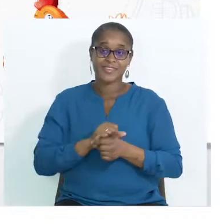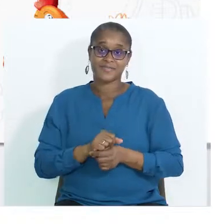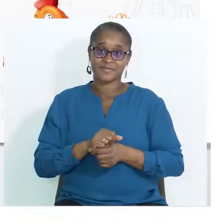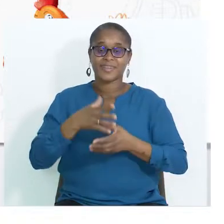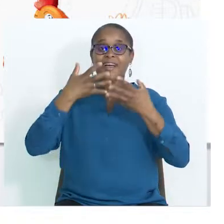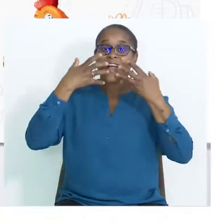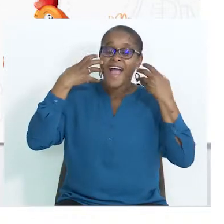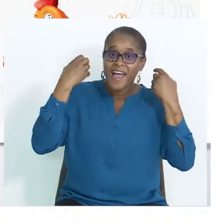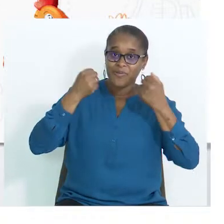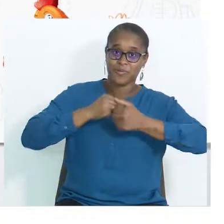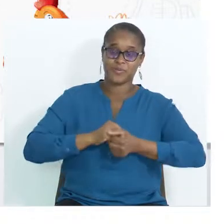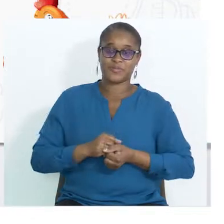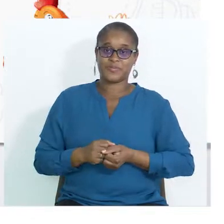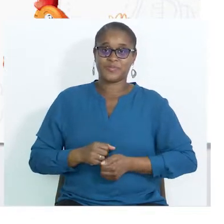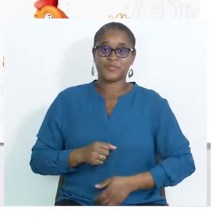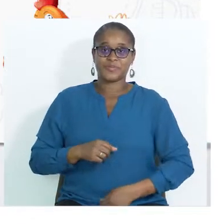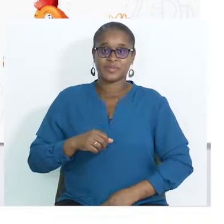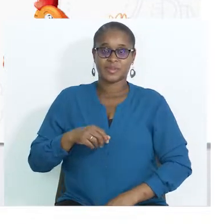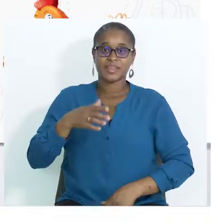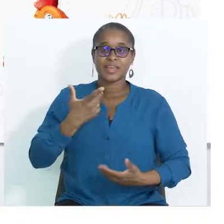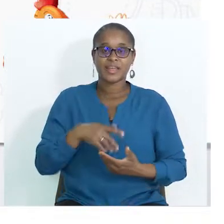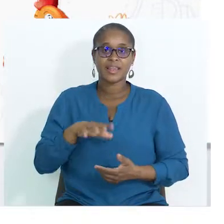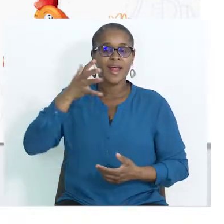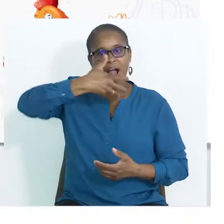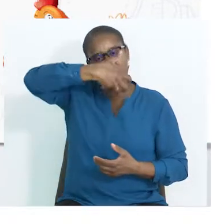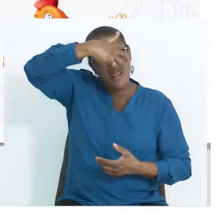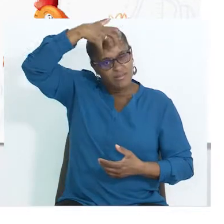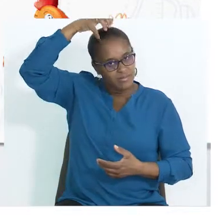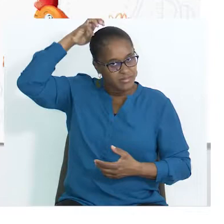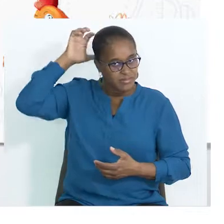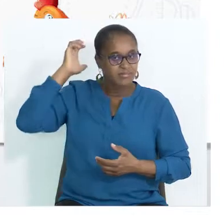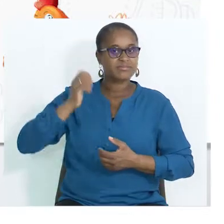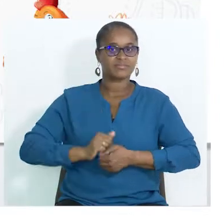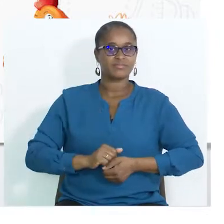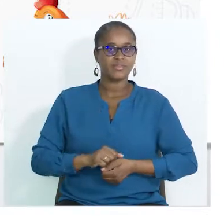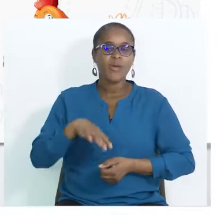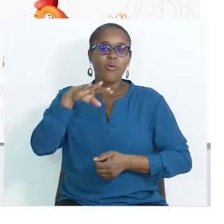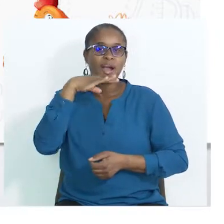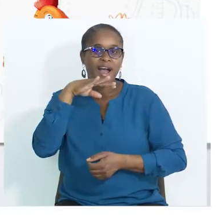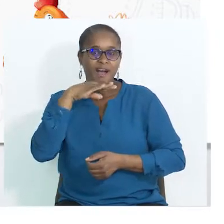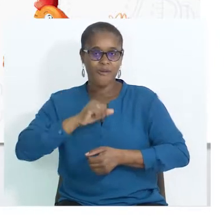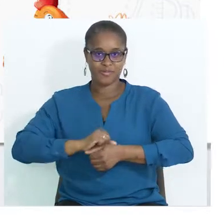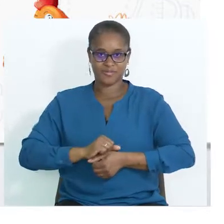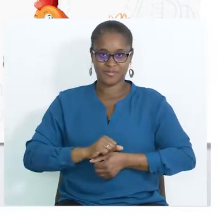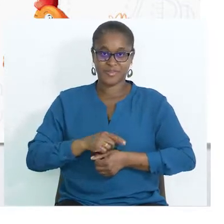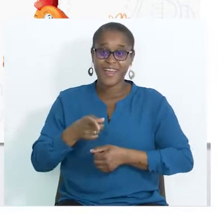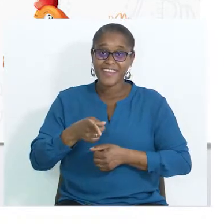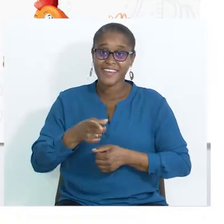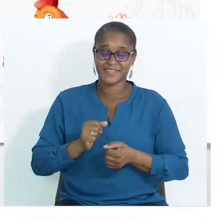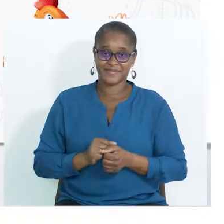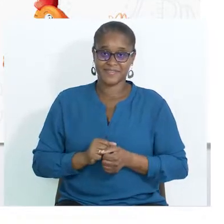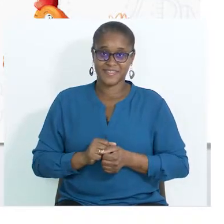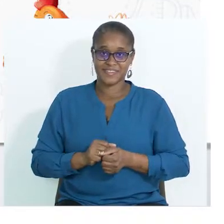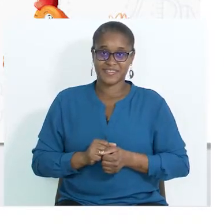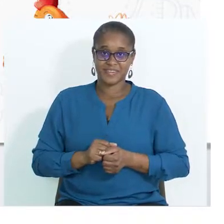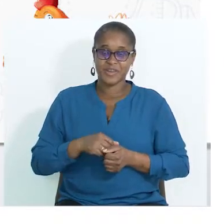exatamente o gato União o cão aqui